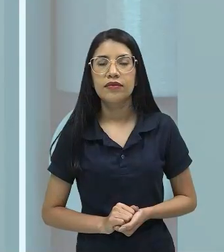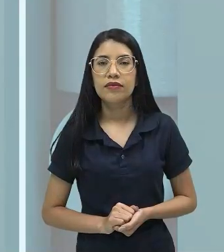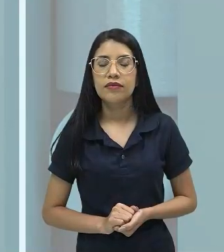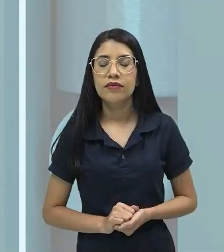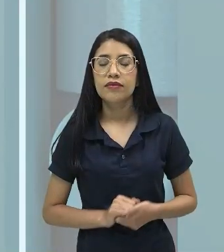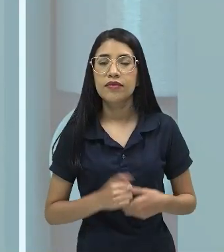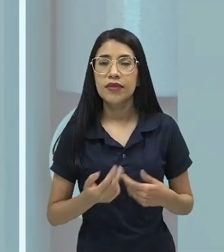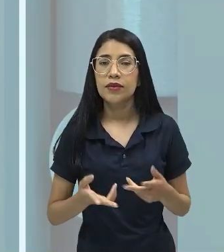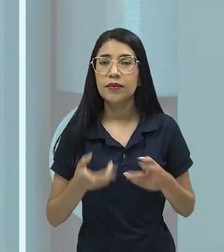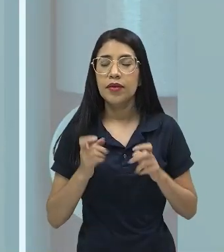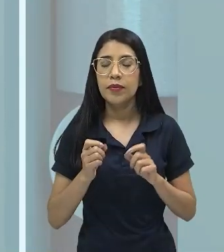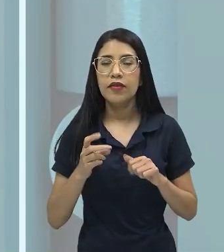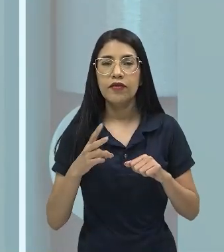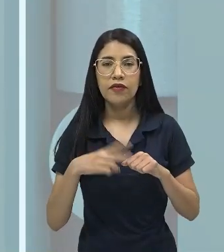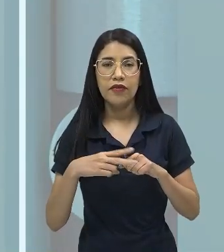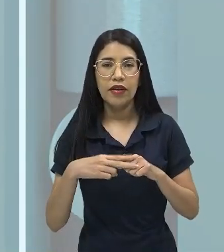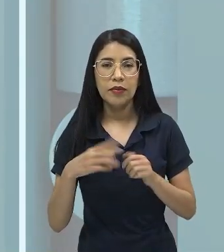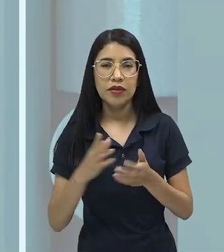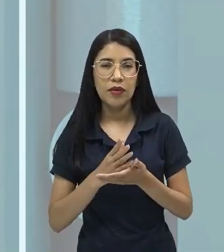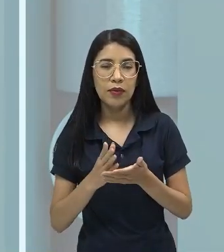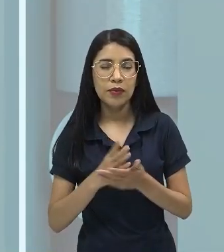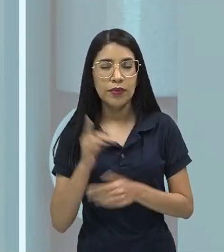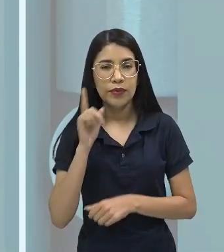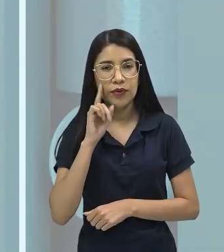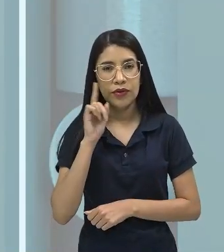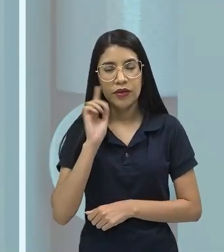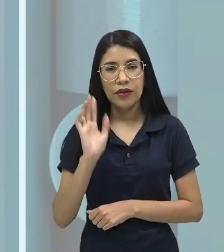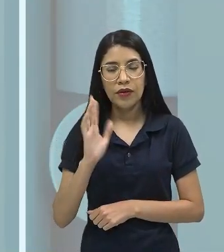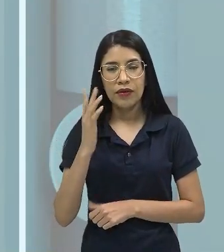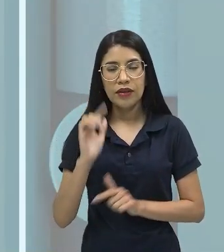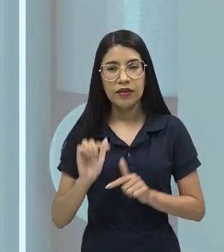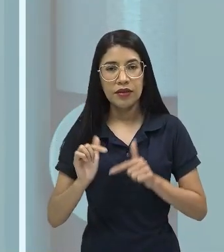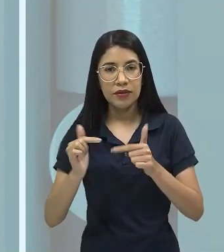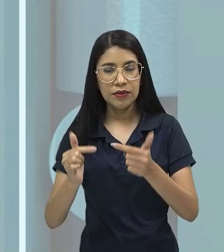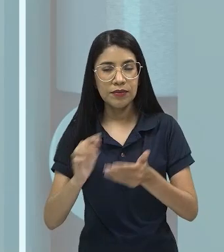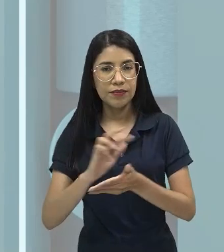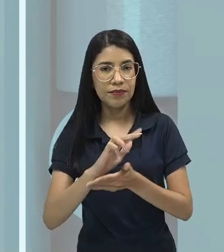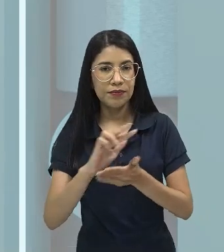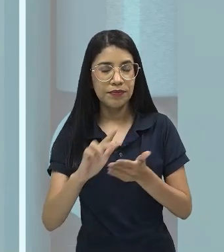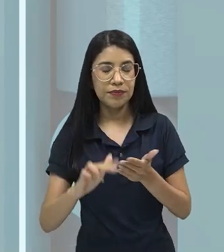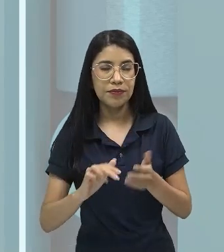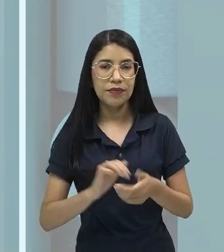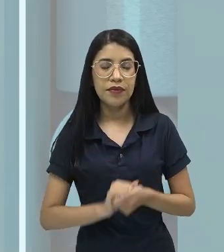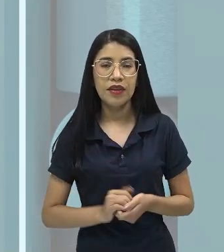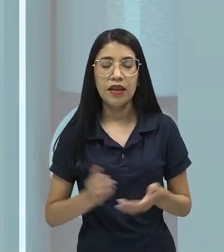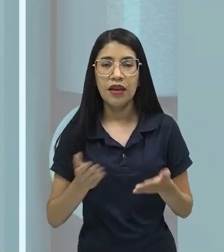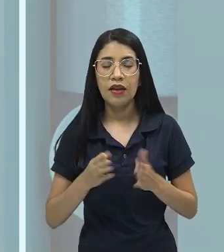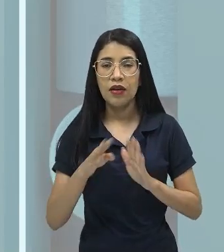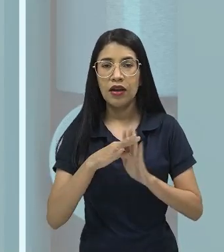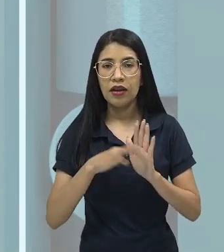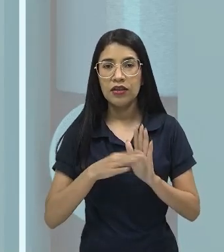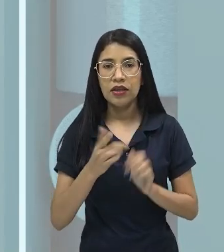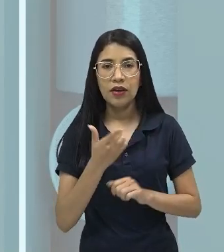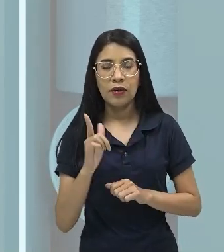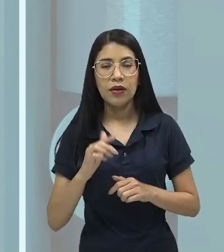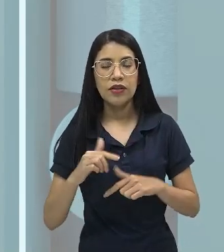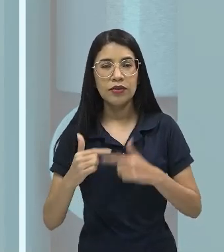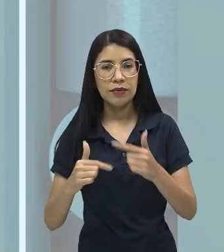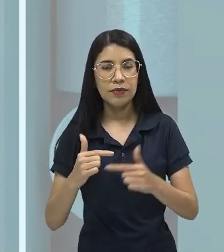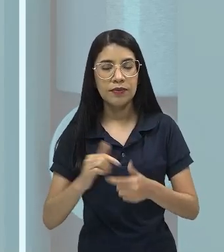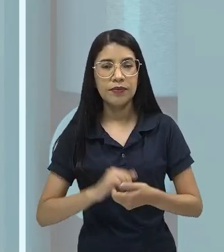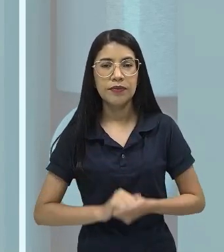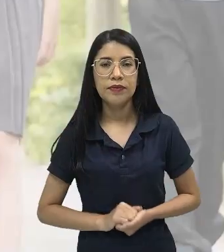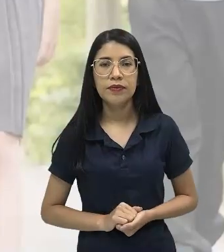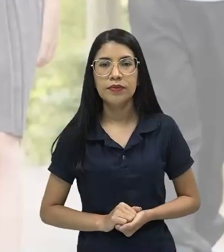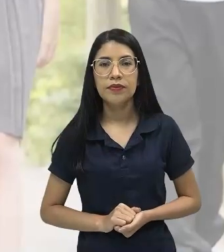Vimos alguns verbos que a gente faz no dia a dia, né? Que são ações. Nós vamos ver mais uma lista com outras atividades. Acompanhe.